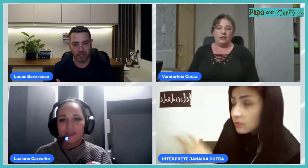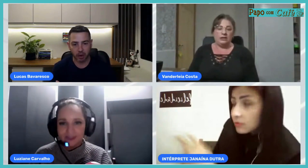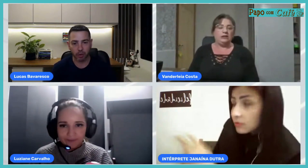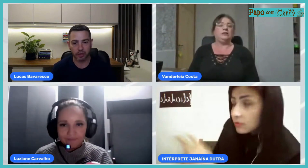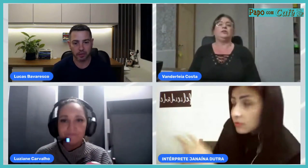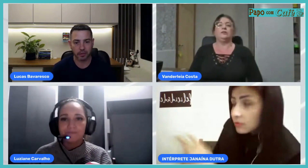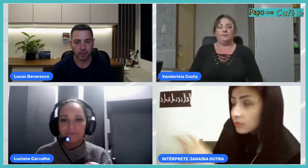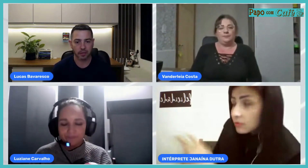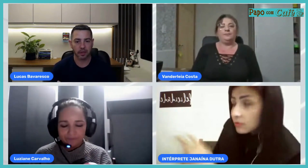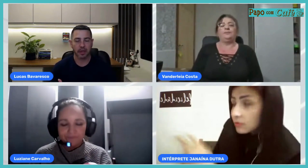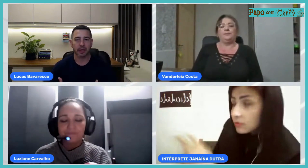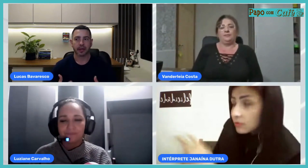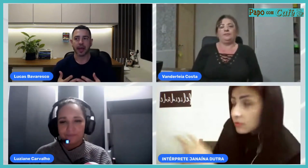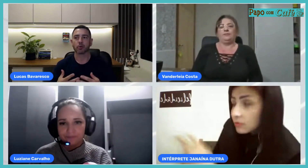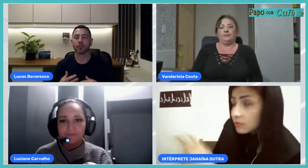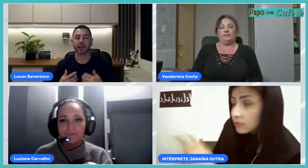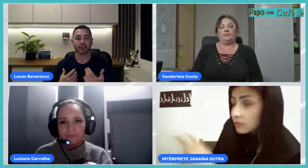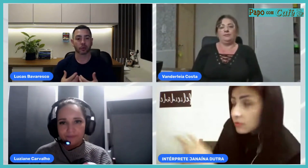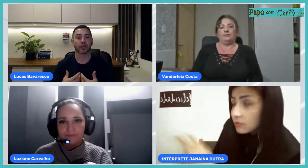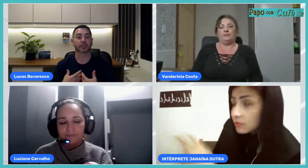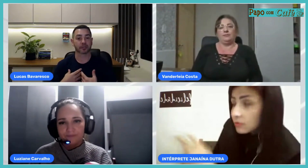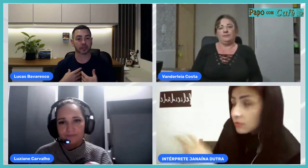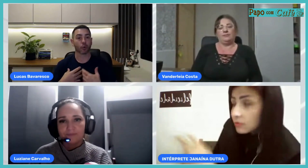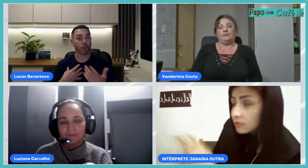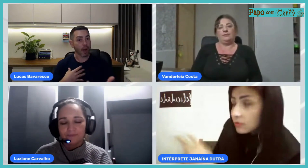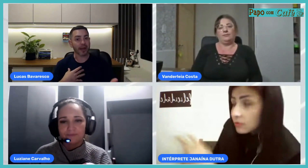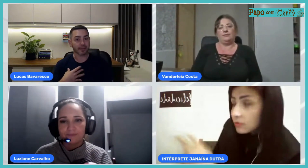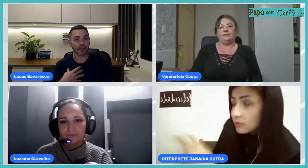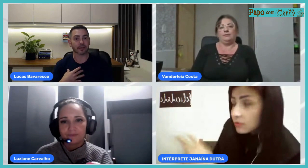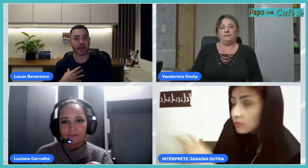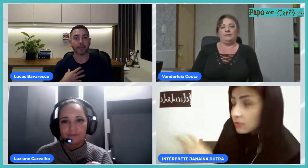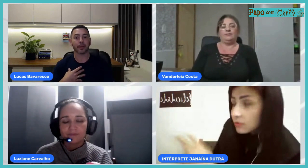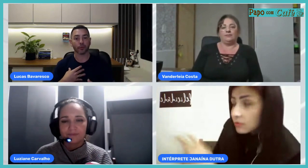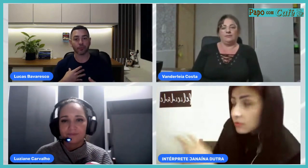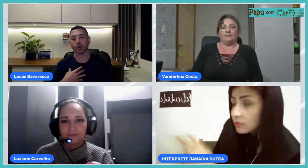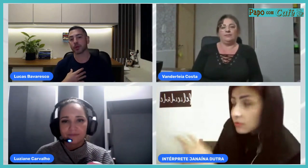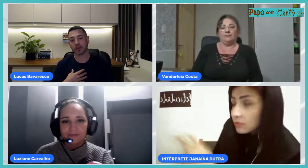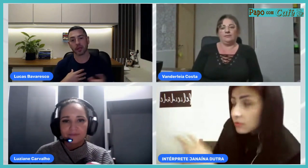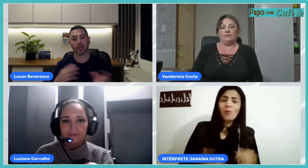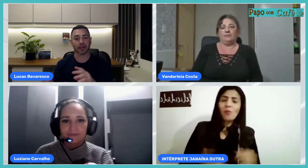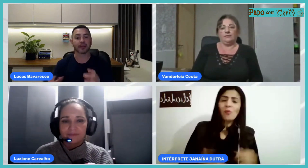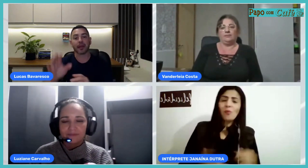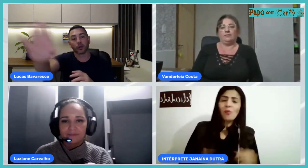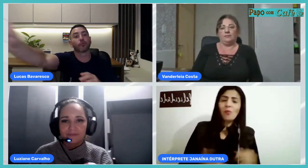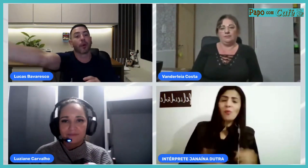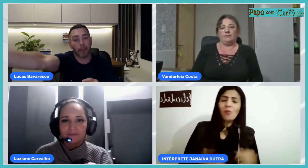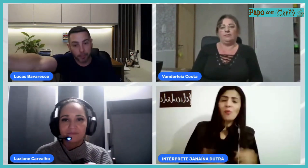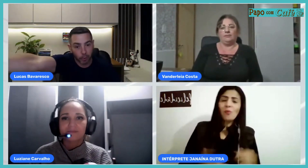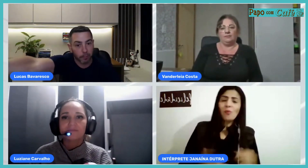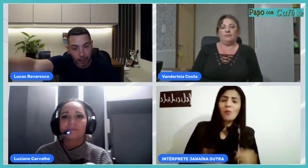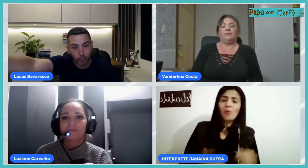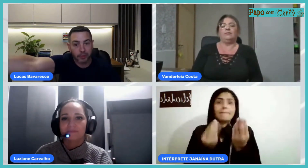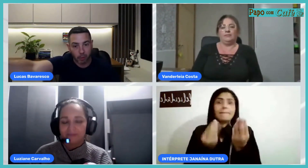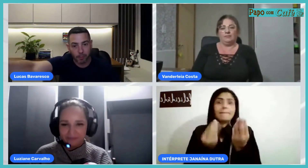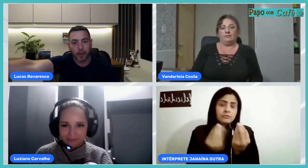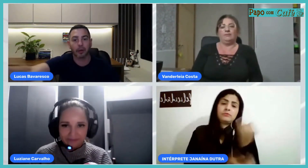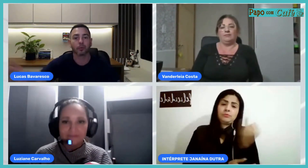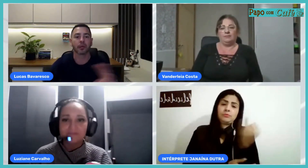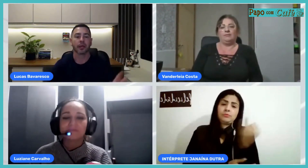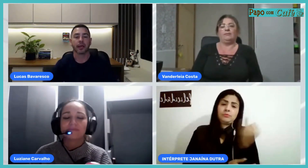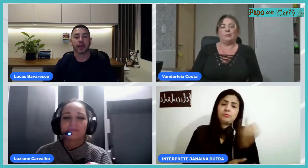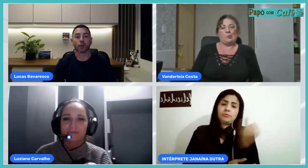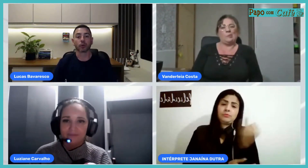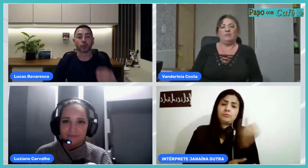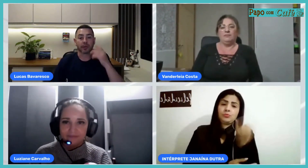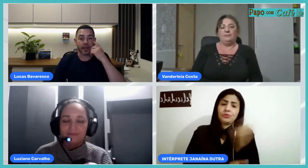início das aulas, né? Combinações como essa. Sempre que eu for dizer direita e esquerda, eu vou apontar com a